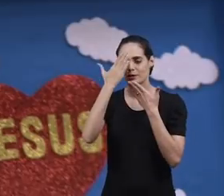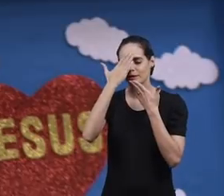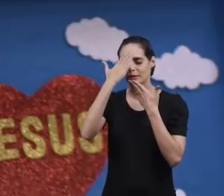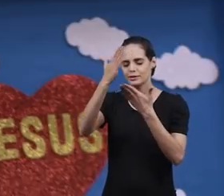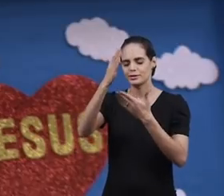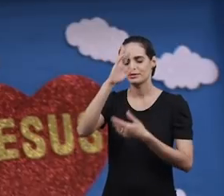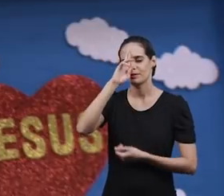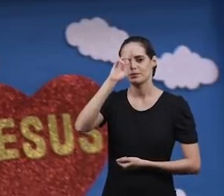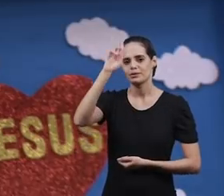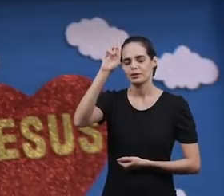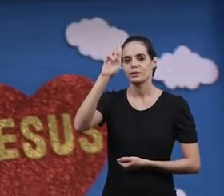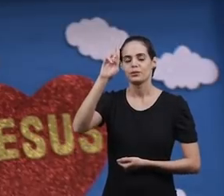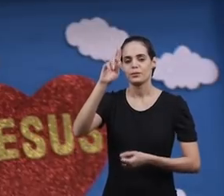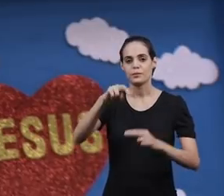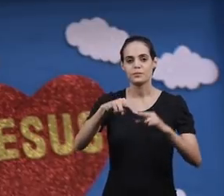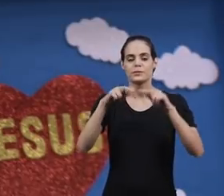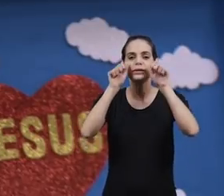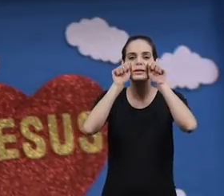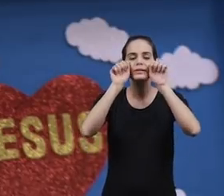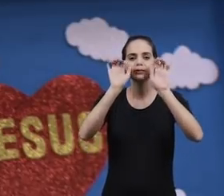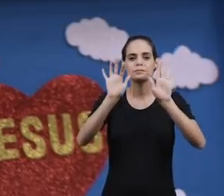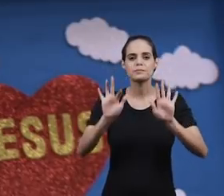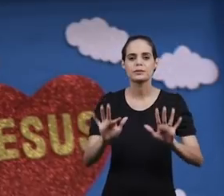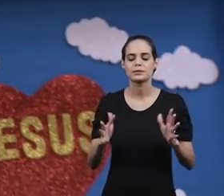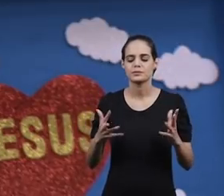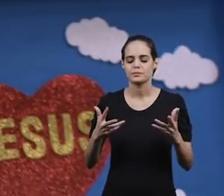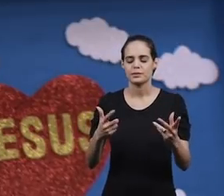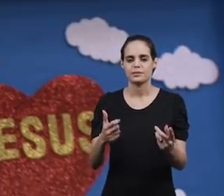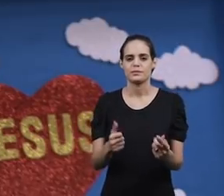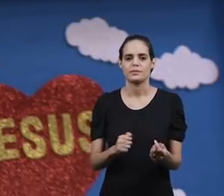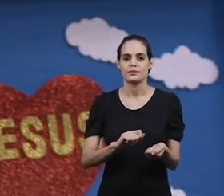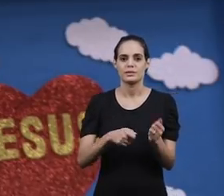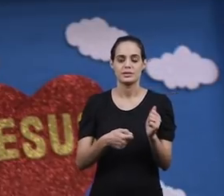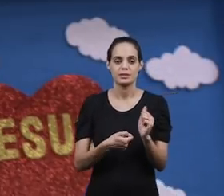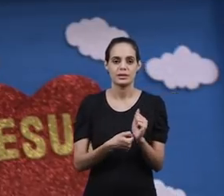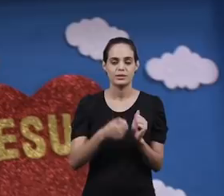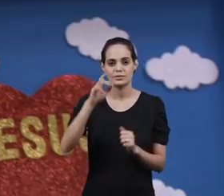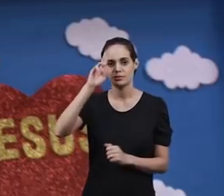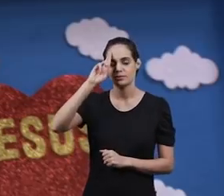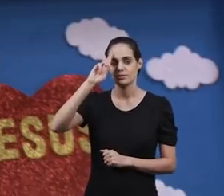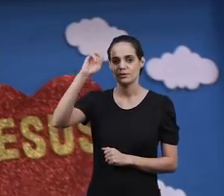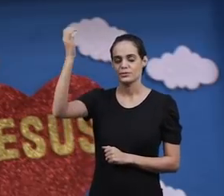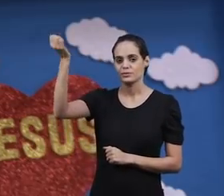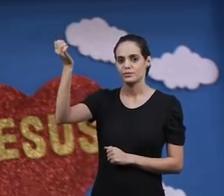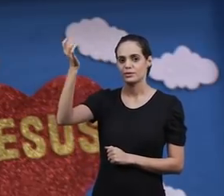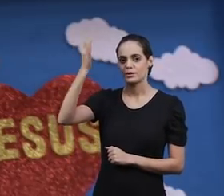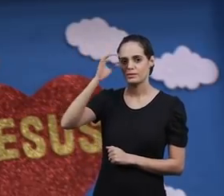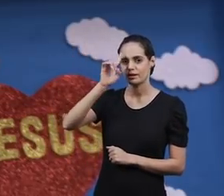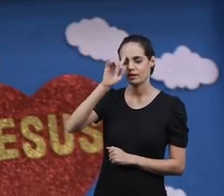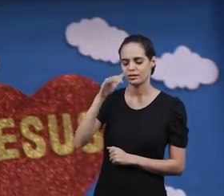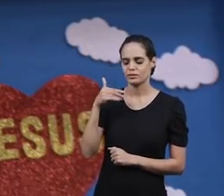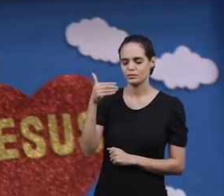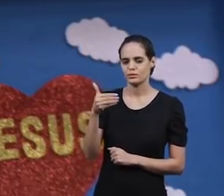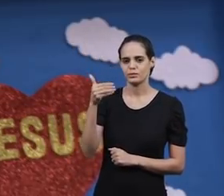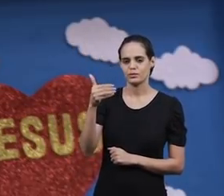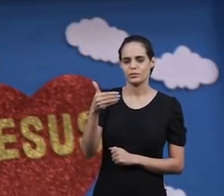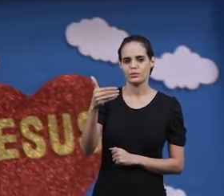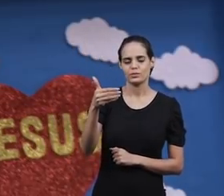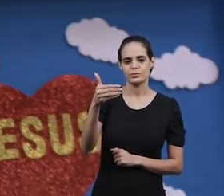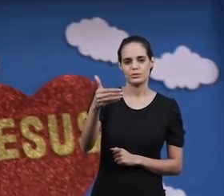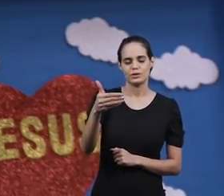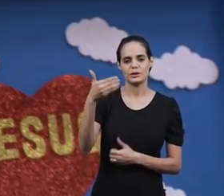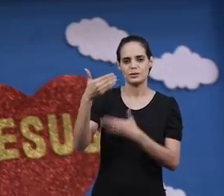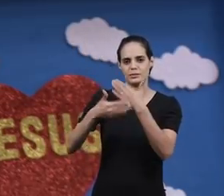agora nós vamos glorificar ao Senhor por esta bênção maravilhosa, por este segredo que o Senhor nos revela a